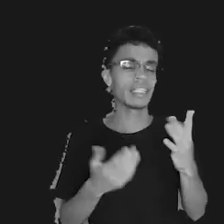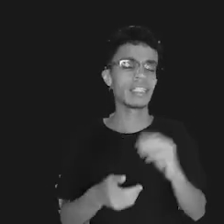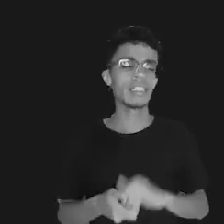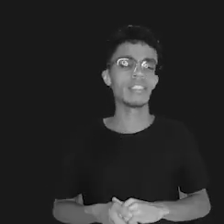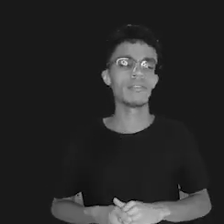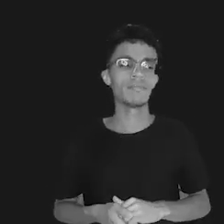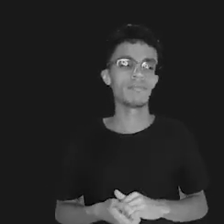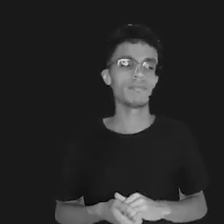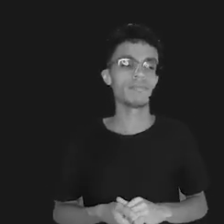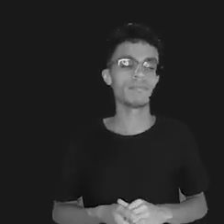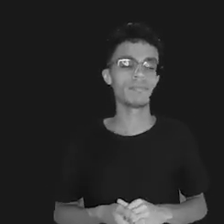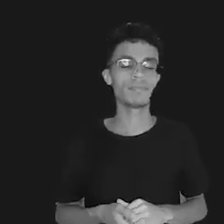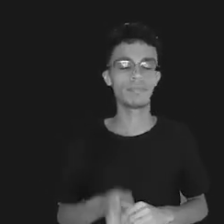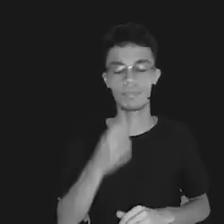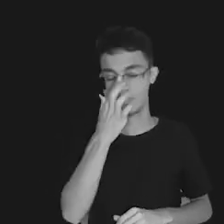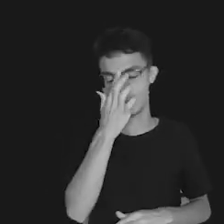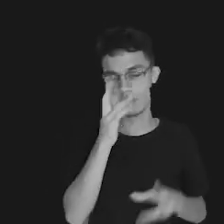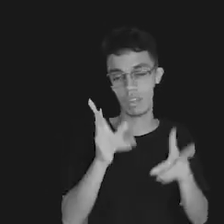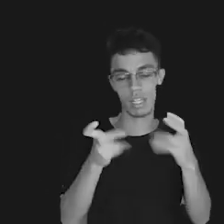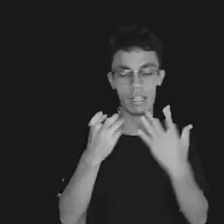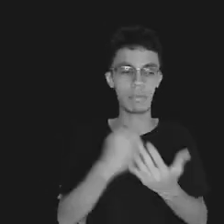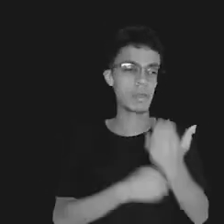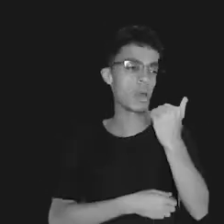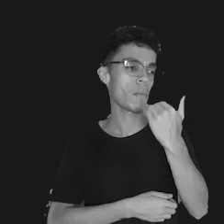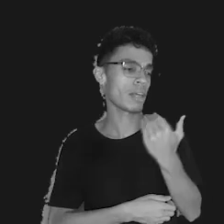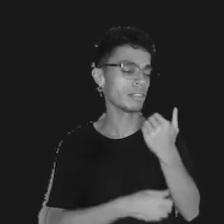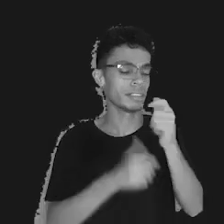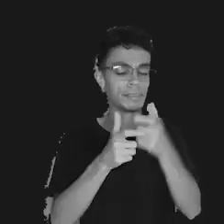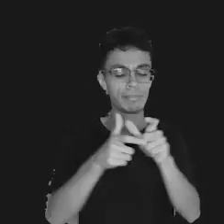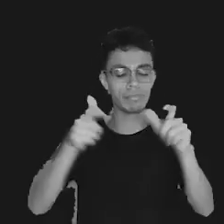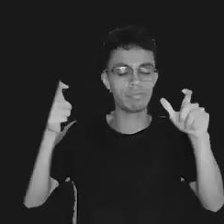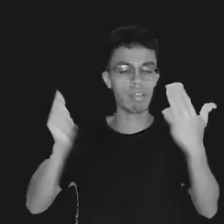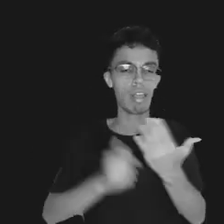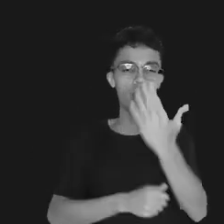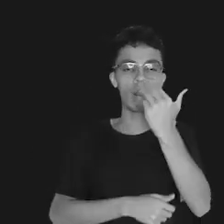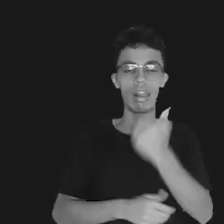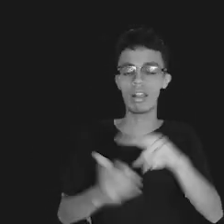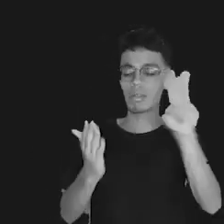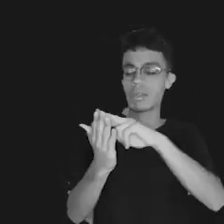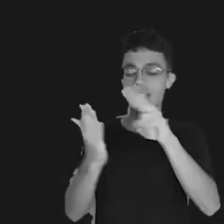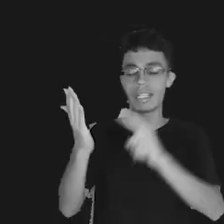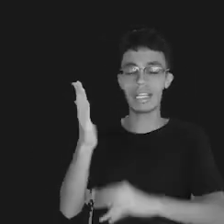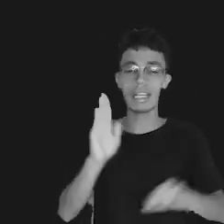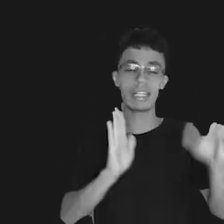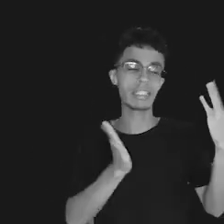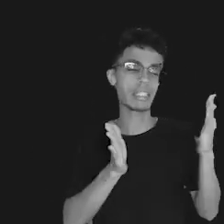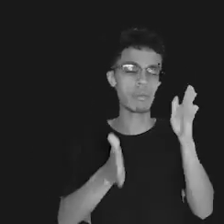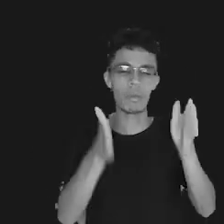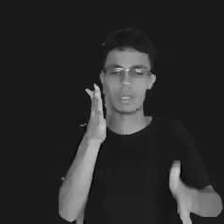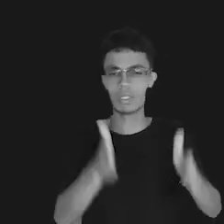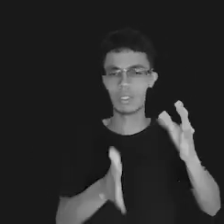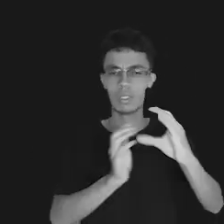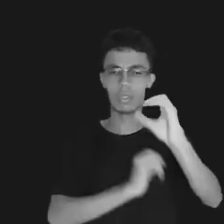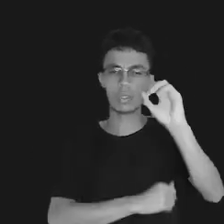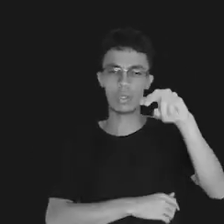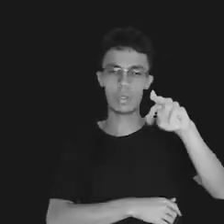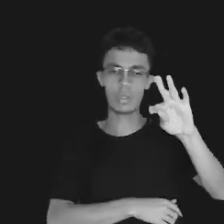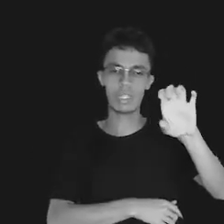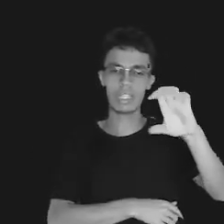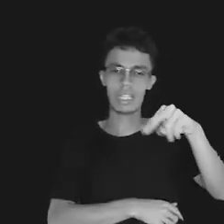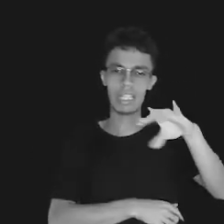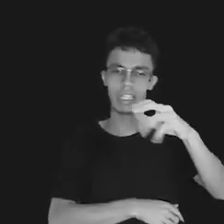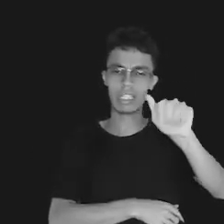Ora, é evidente. Comer muito para muito ler. E a época é de contenção. E será